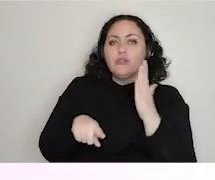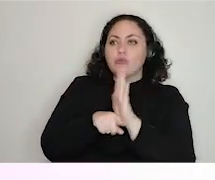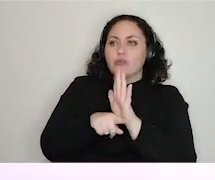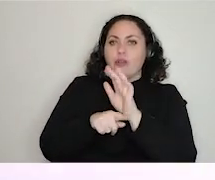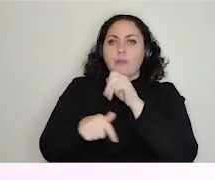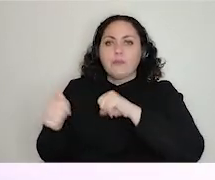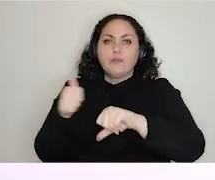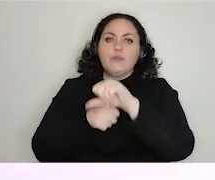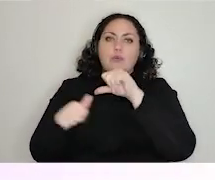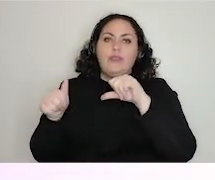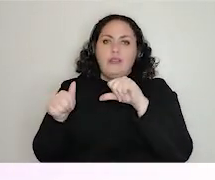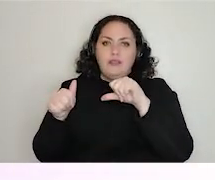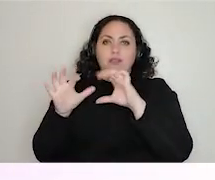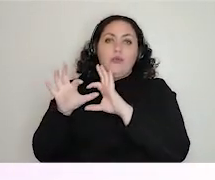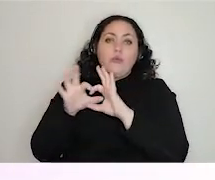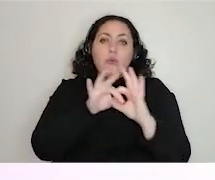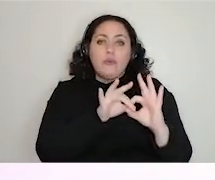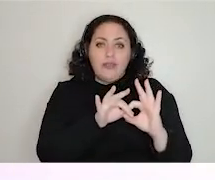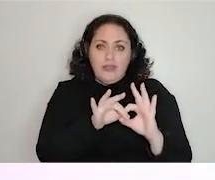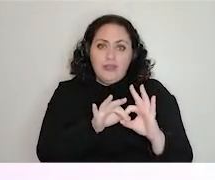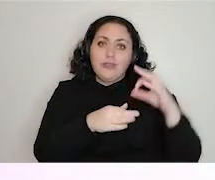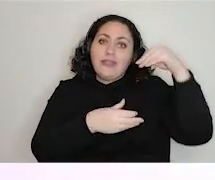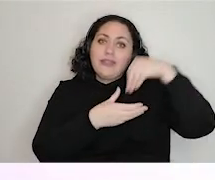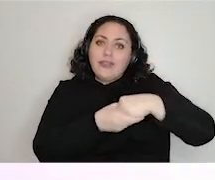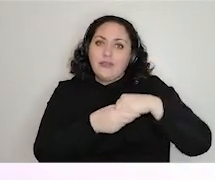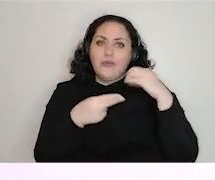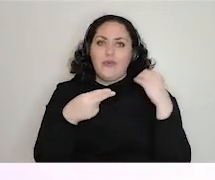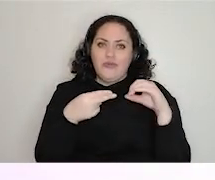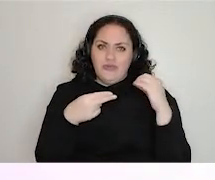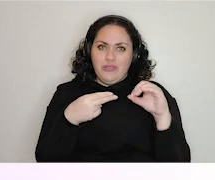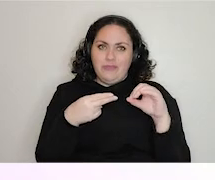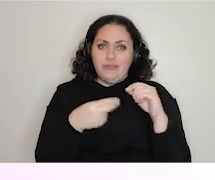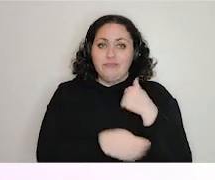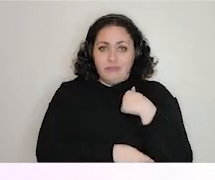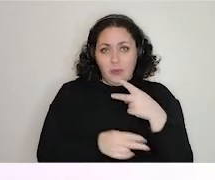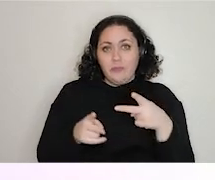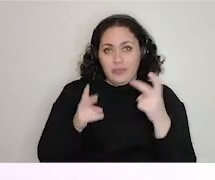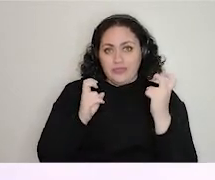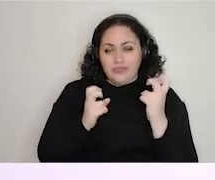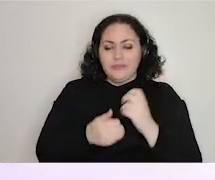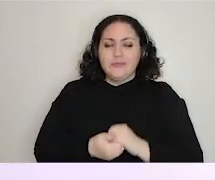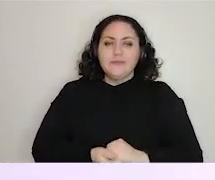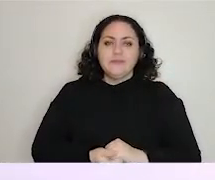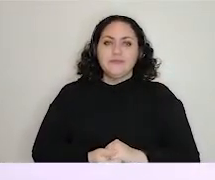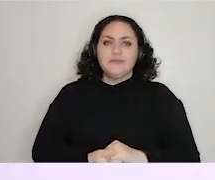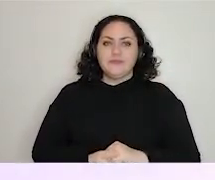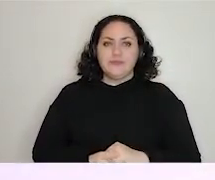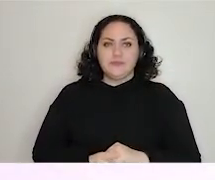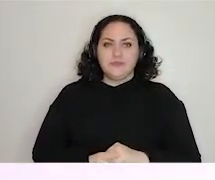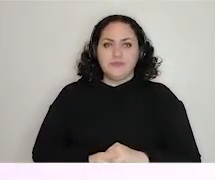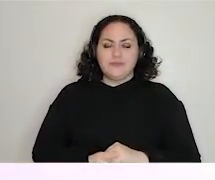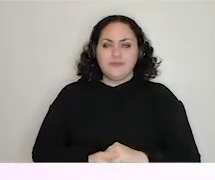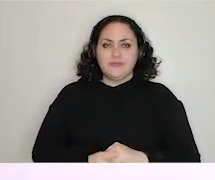fazendo para mudar um pouquinho a situação aí na fundação, que eu já percebi